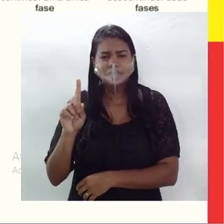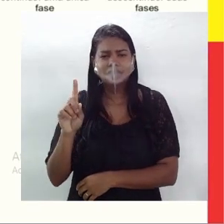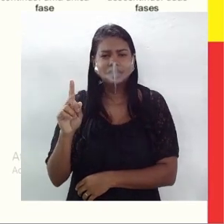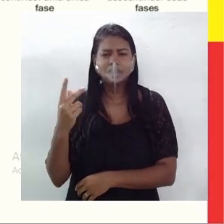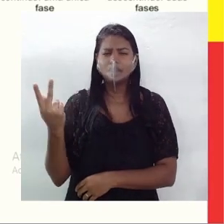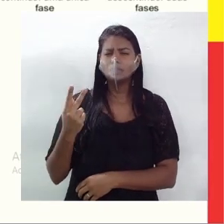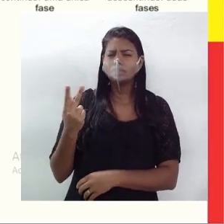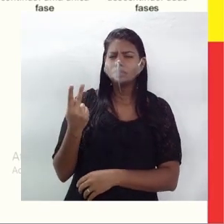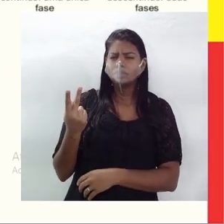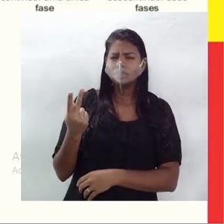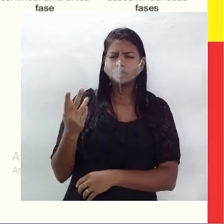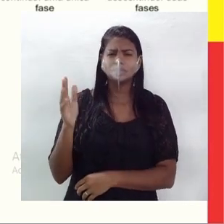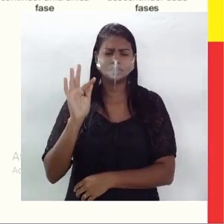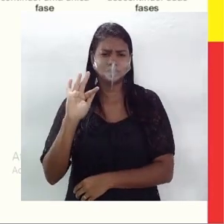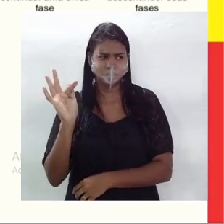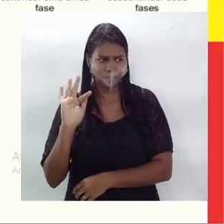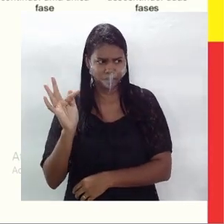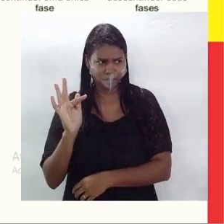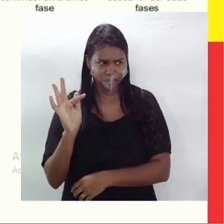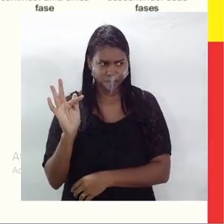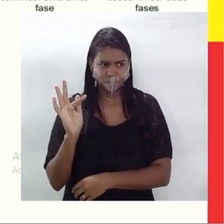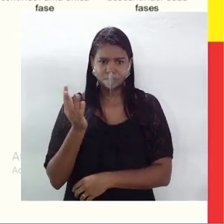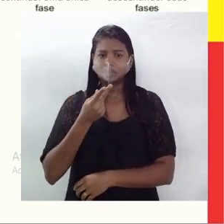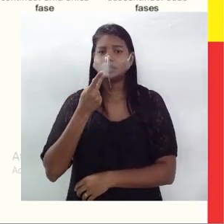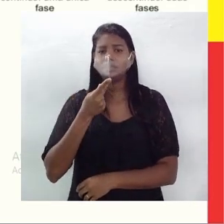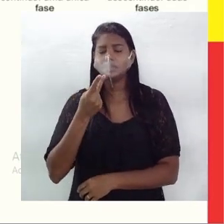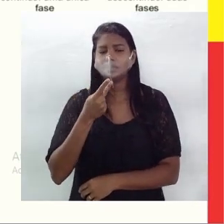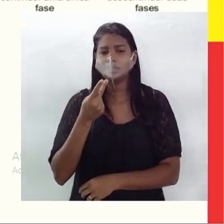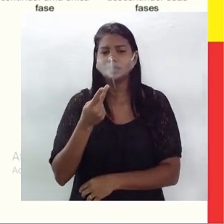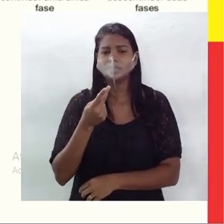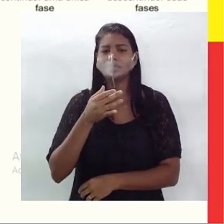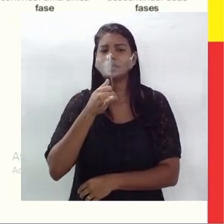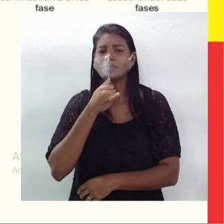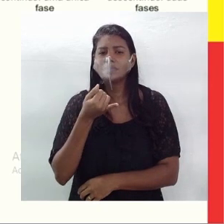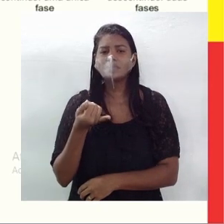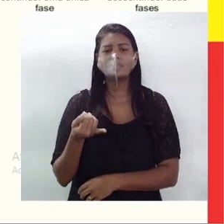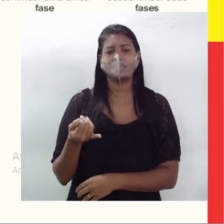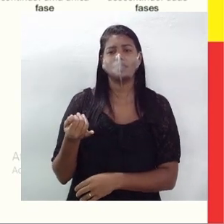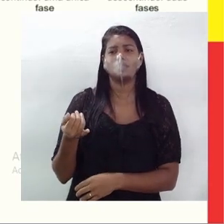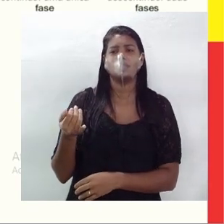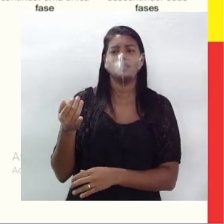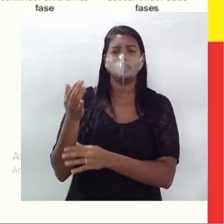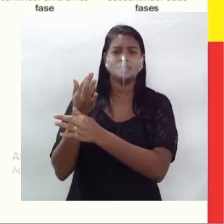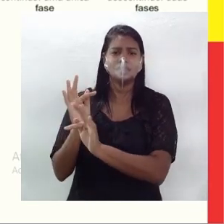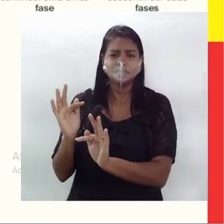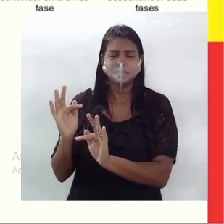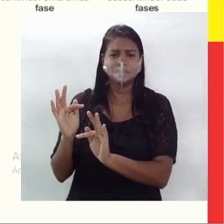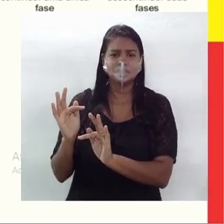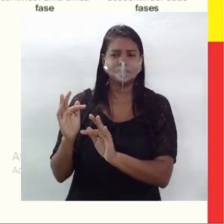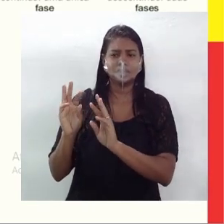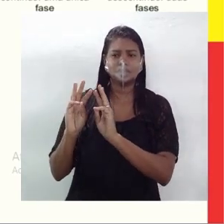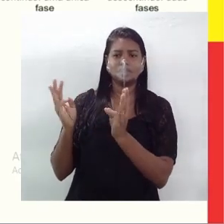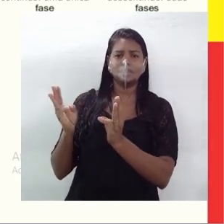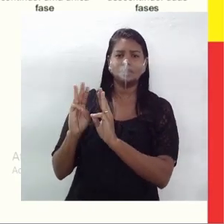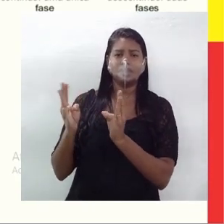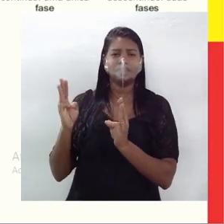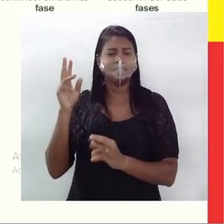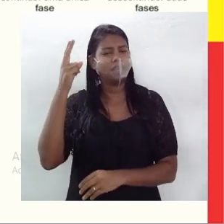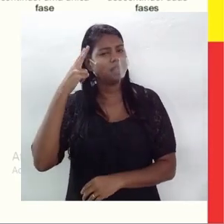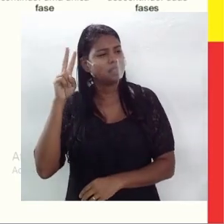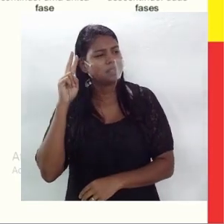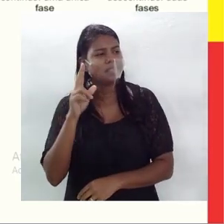ebulição. Fusão, vai se falar ali dos estados físicos da matéria. Aí a gente lembra a questão